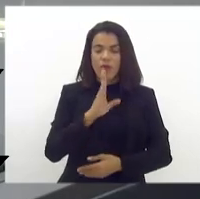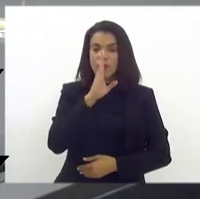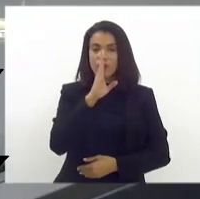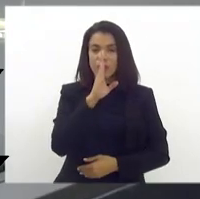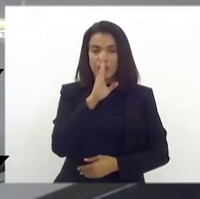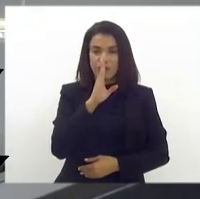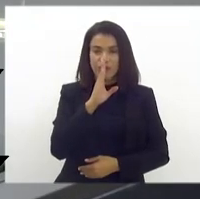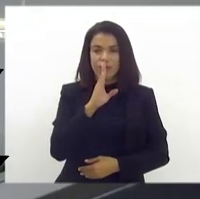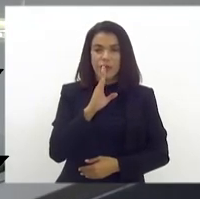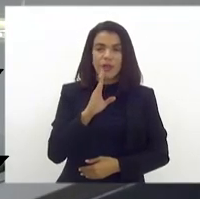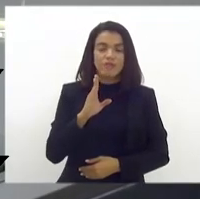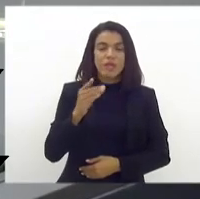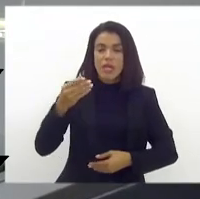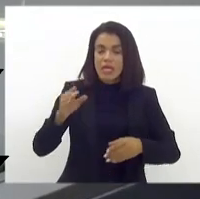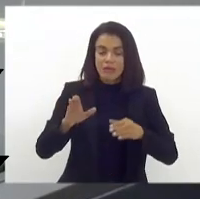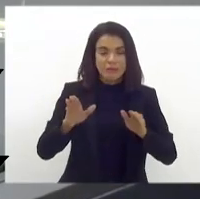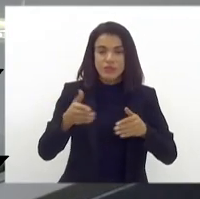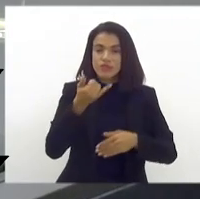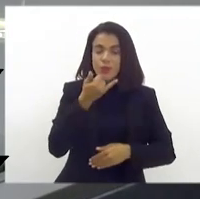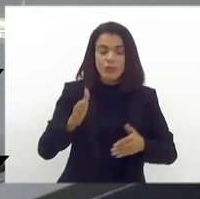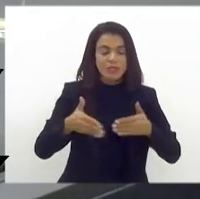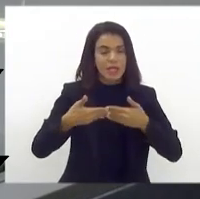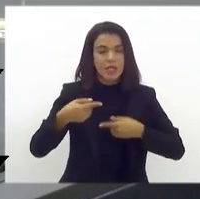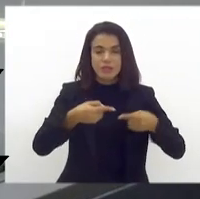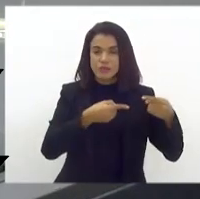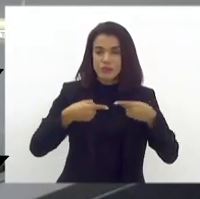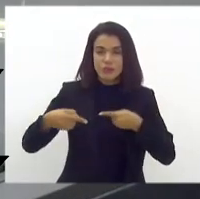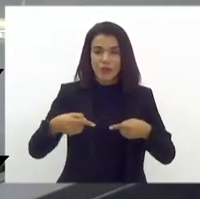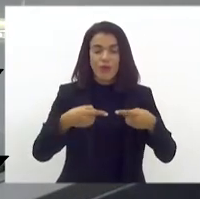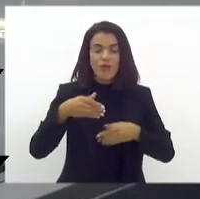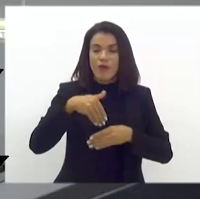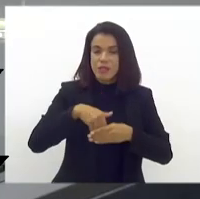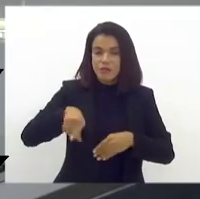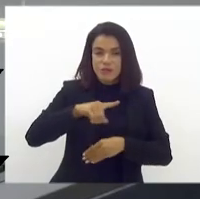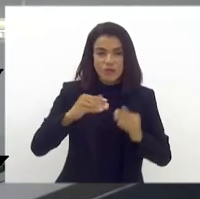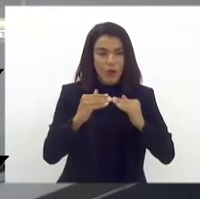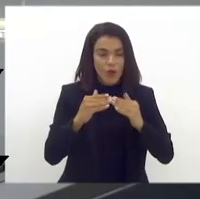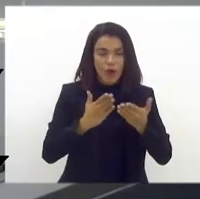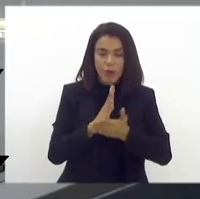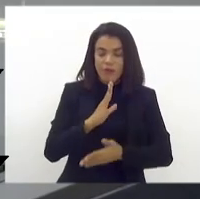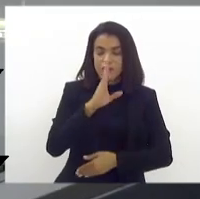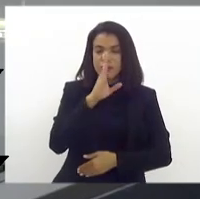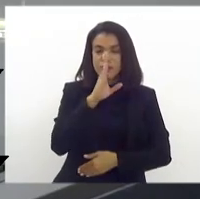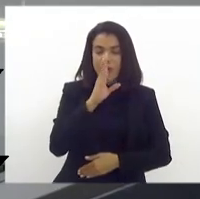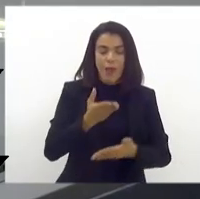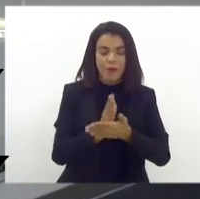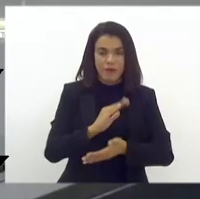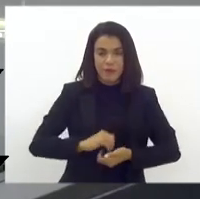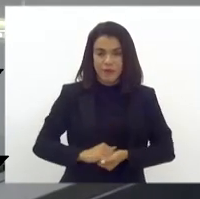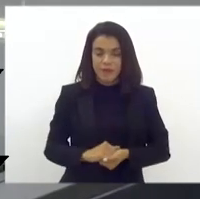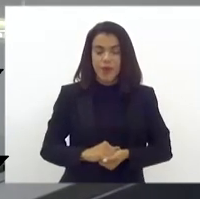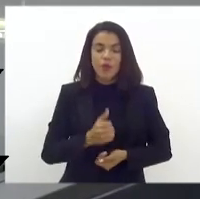estão. Encerrado, não havendo quem queira discutir, encerrada a discussão. Em votação, senhores que aprovam, permaneçam como estão,